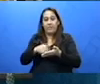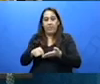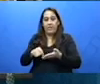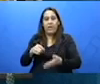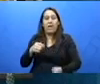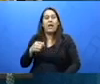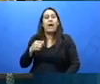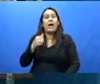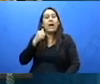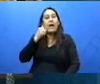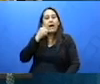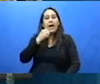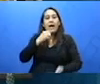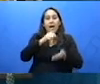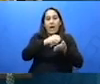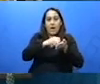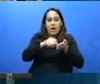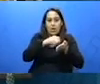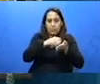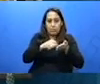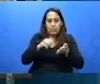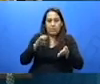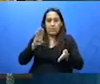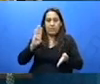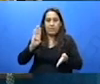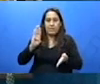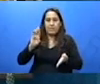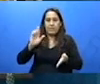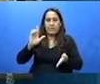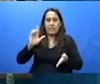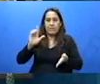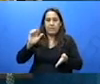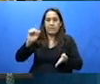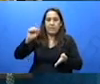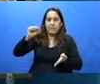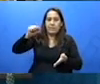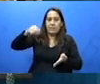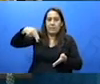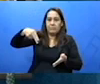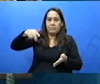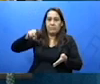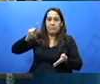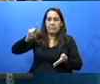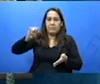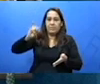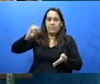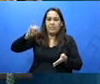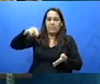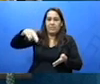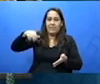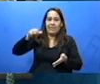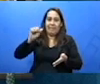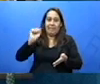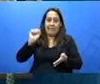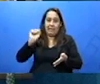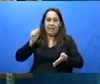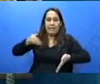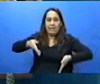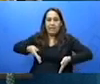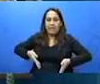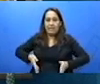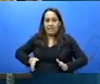Blandina Franco nasceu na nossa